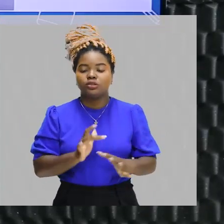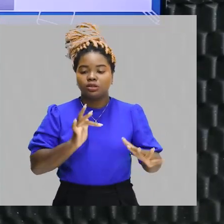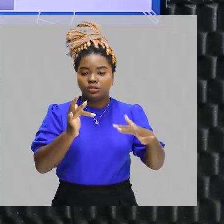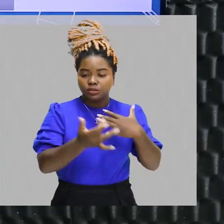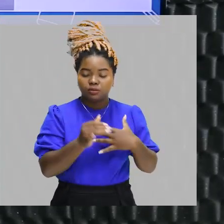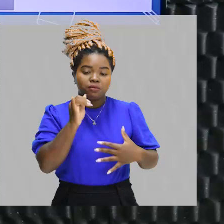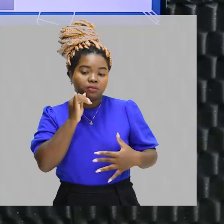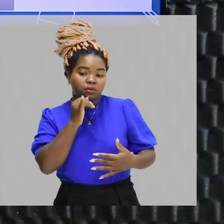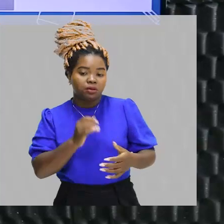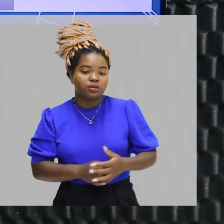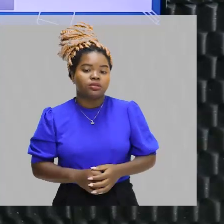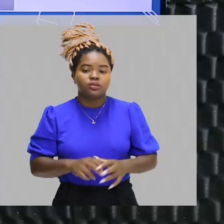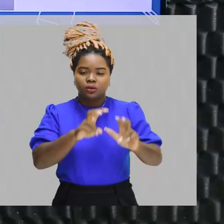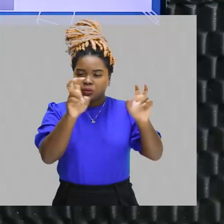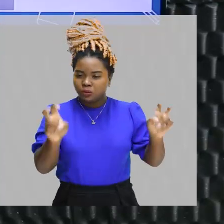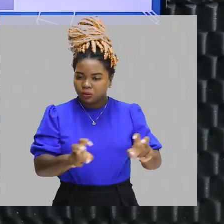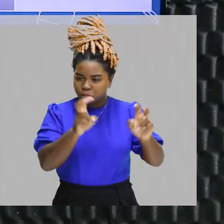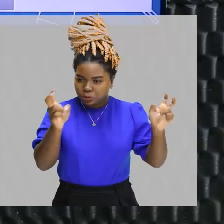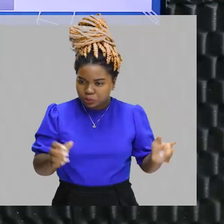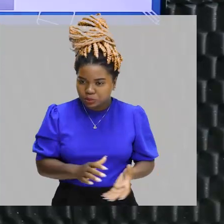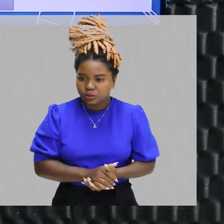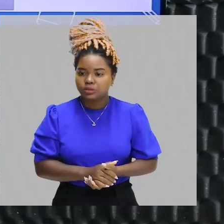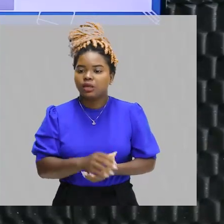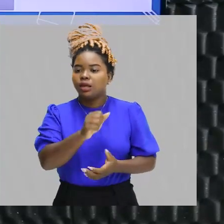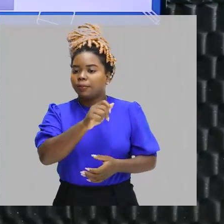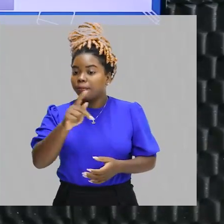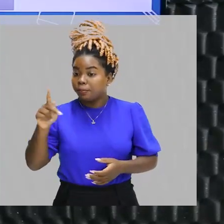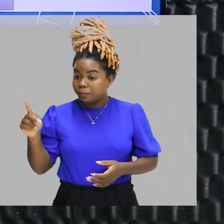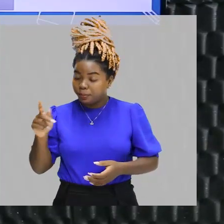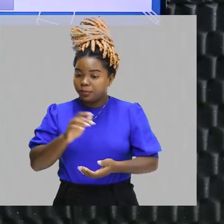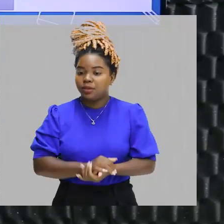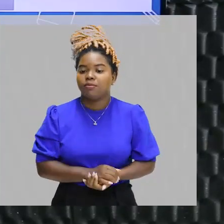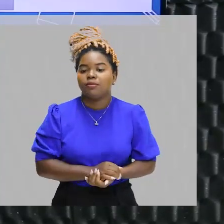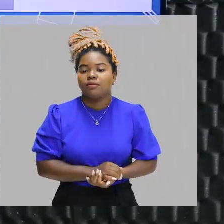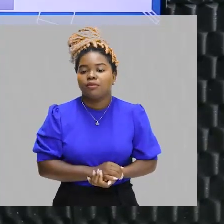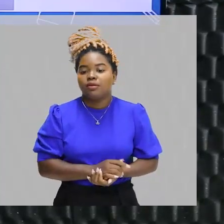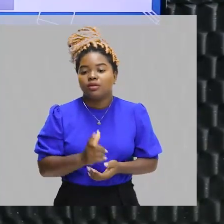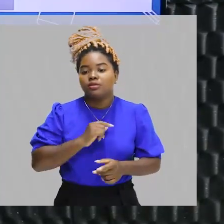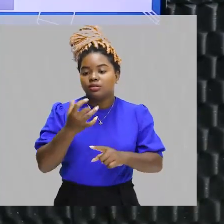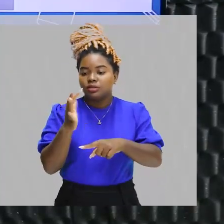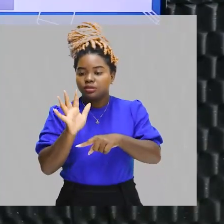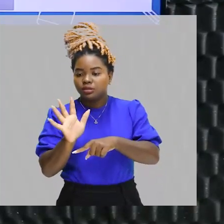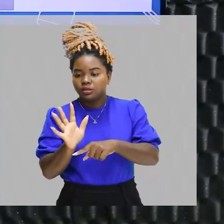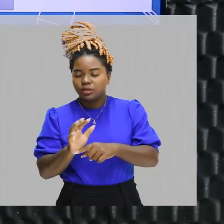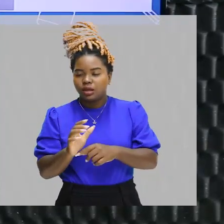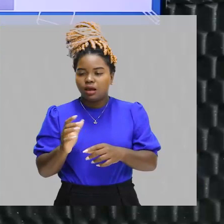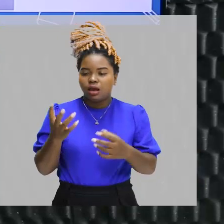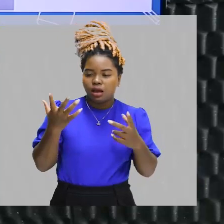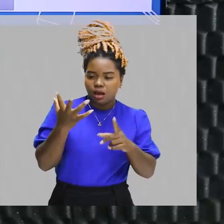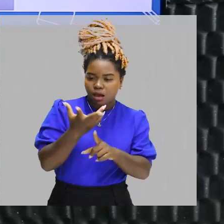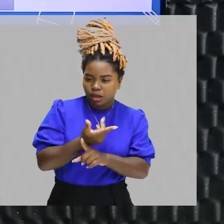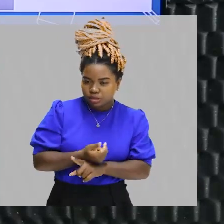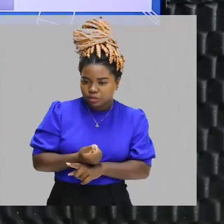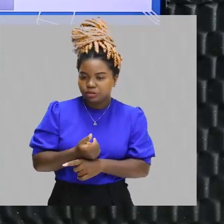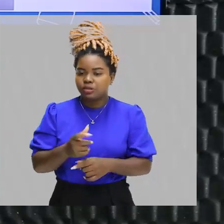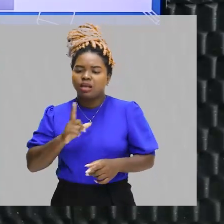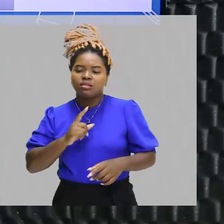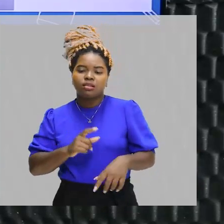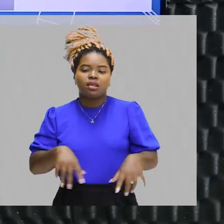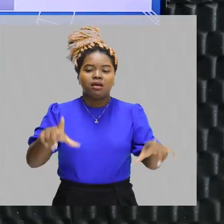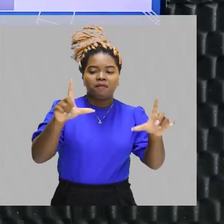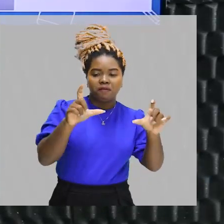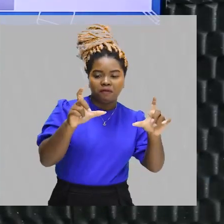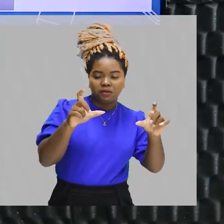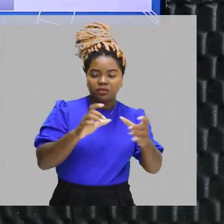a computadores, programas gráficos, aplicativos integrados à arte aumentou. Aí vem a fotografia, a história